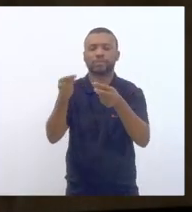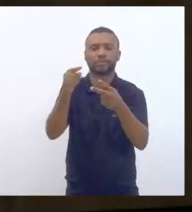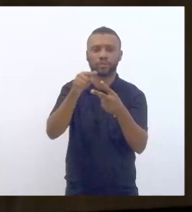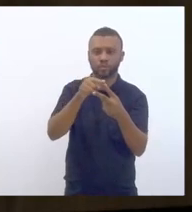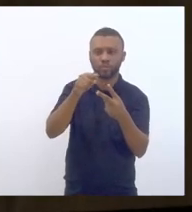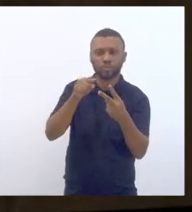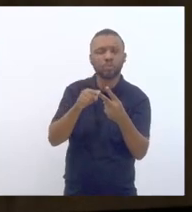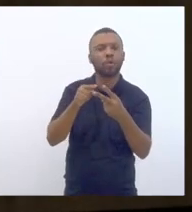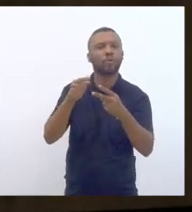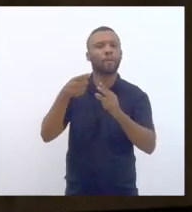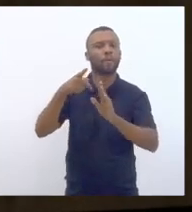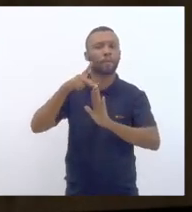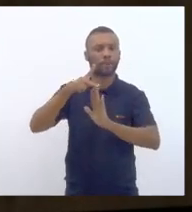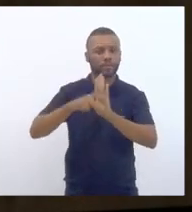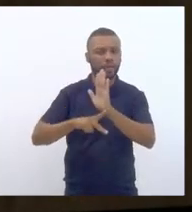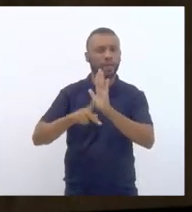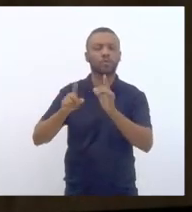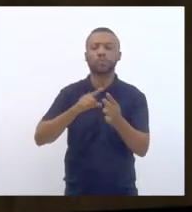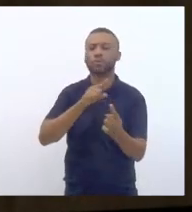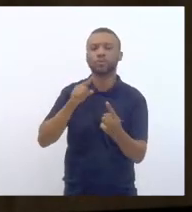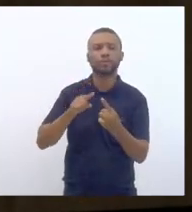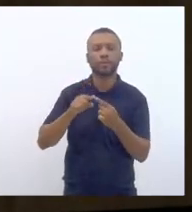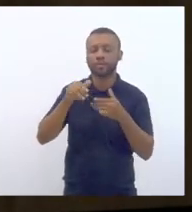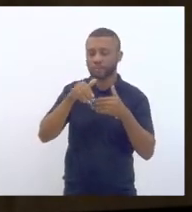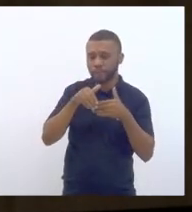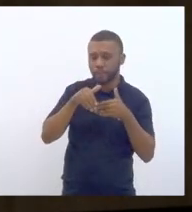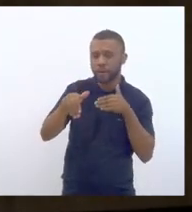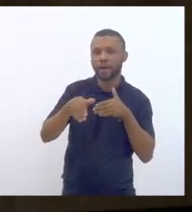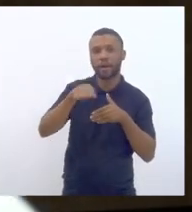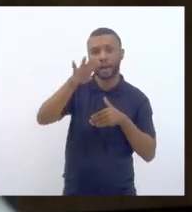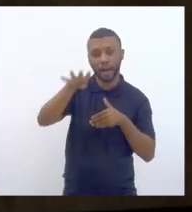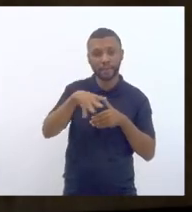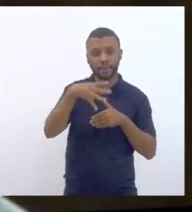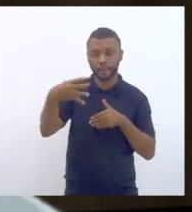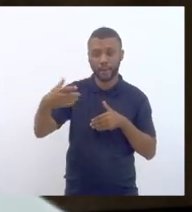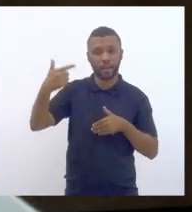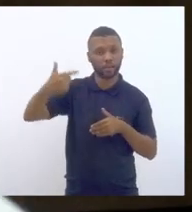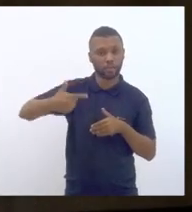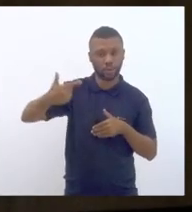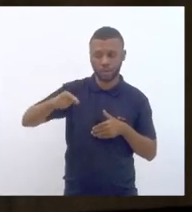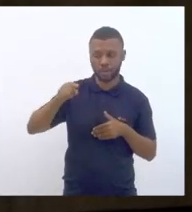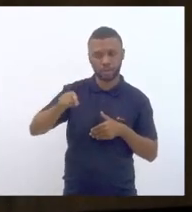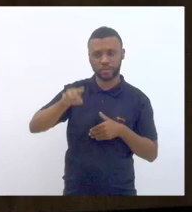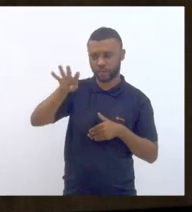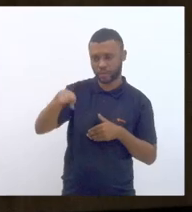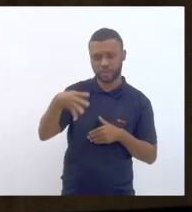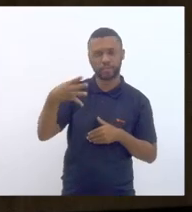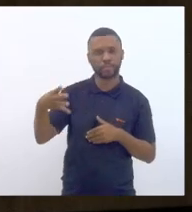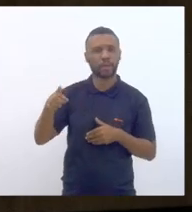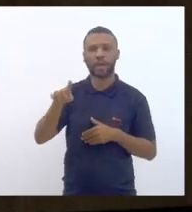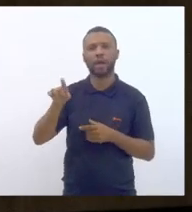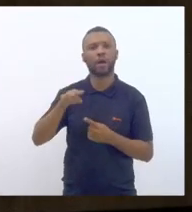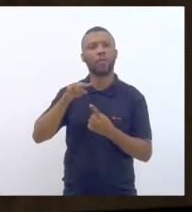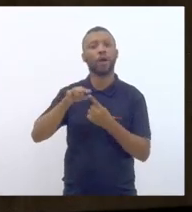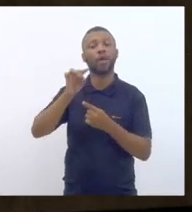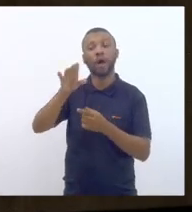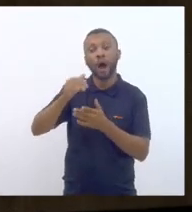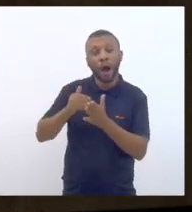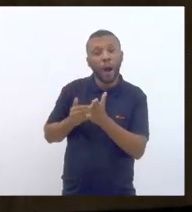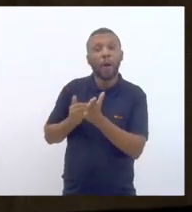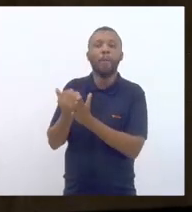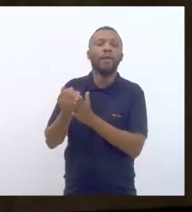projetos prorrogando a tabela 2, a tabela 2, para só entrar em